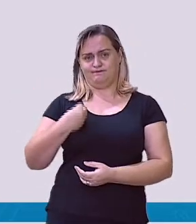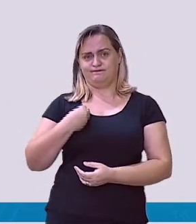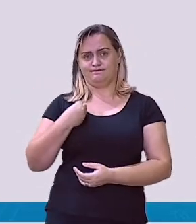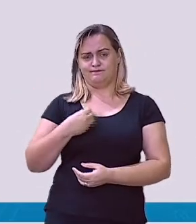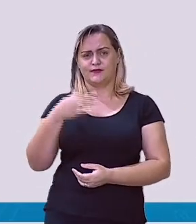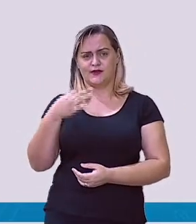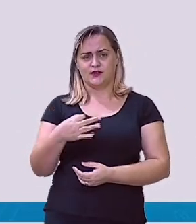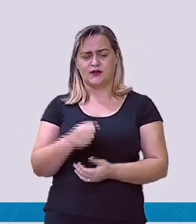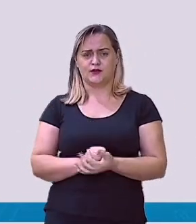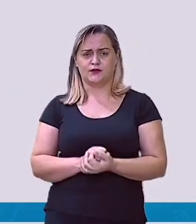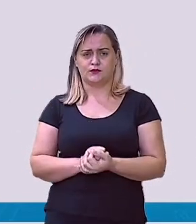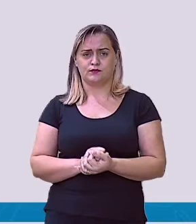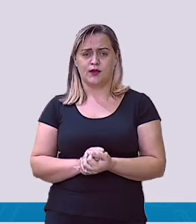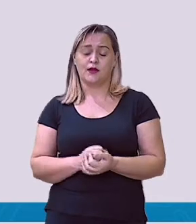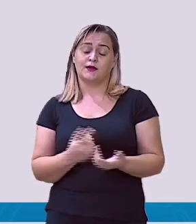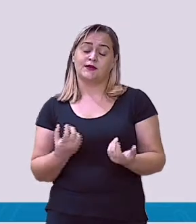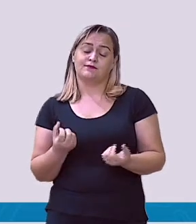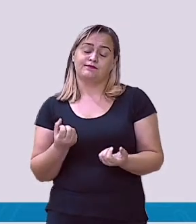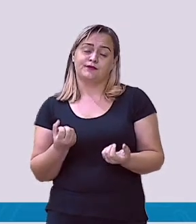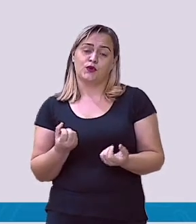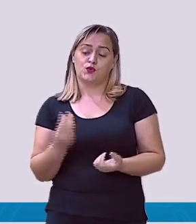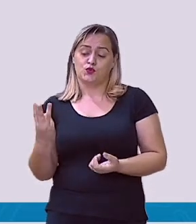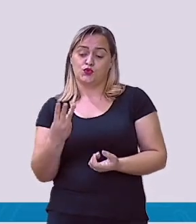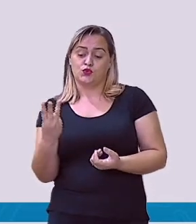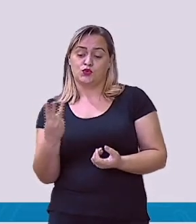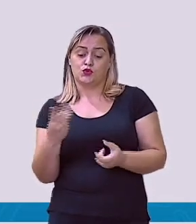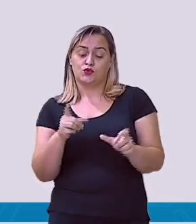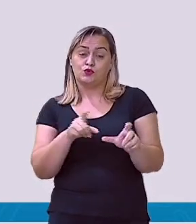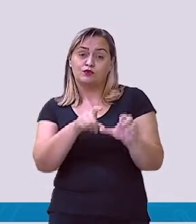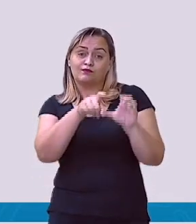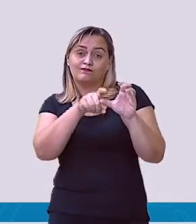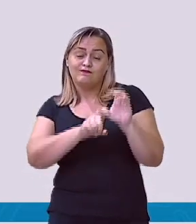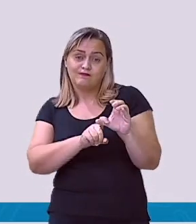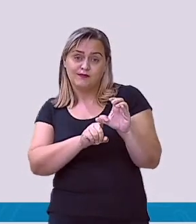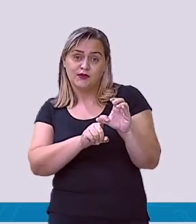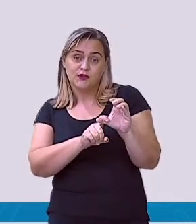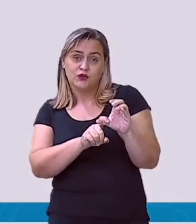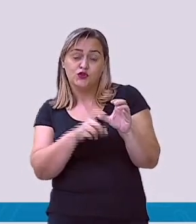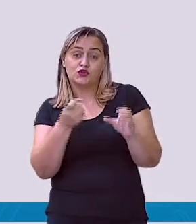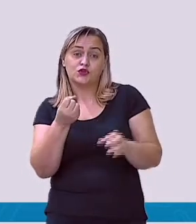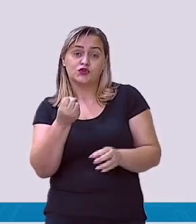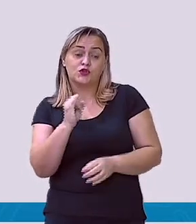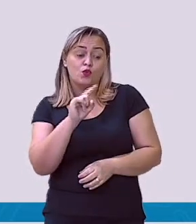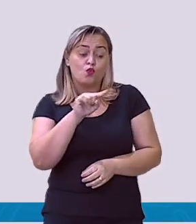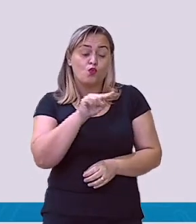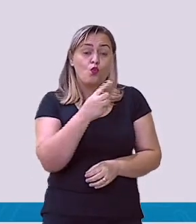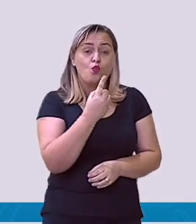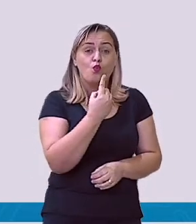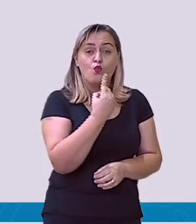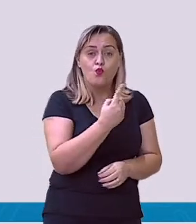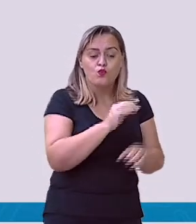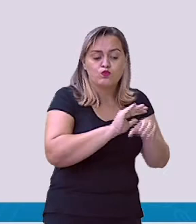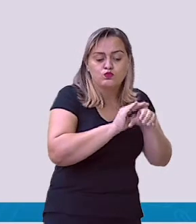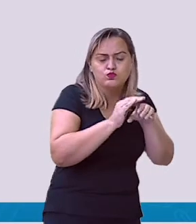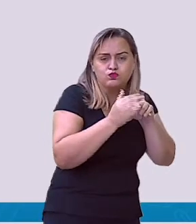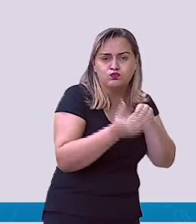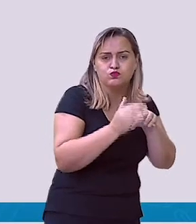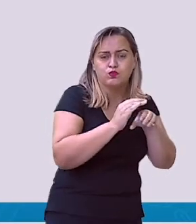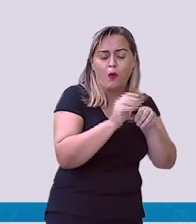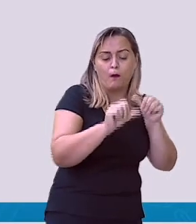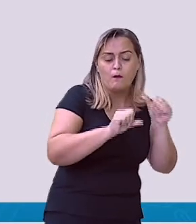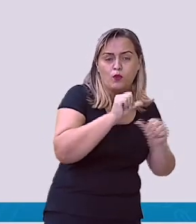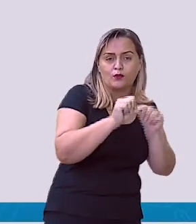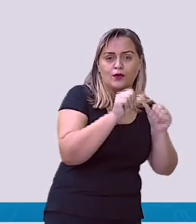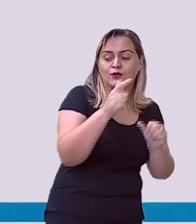serem interdependentes, a modificação em um dos ambientes provoca alteração